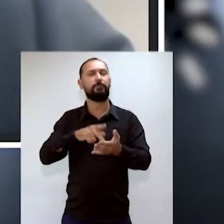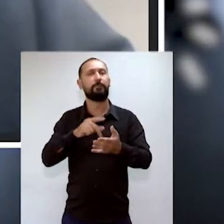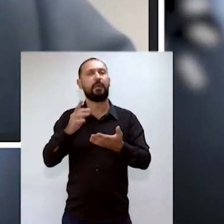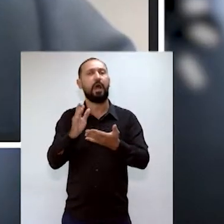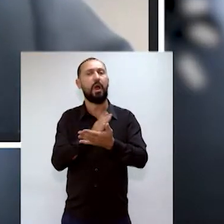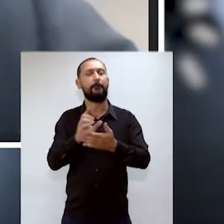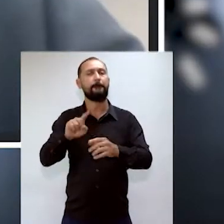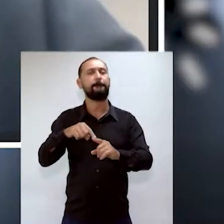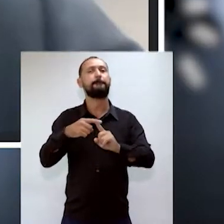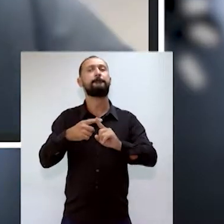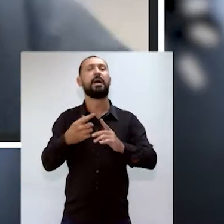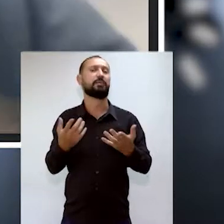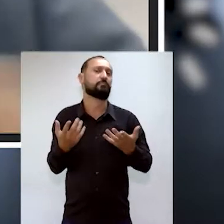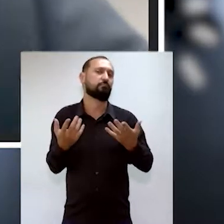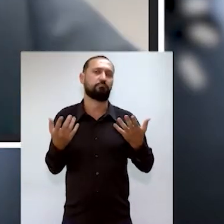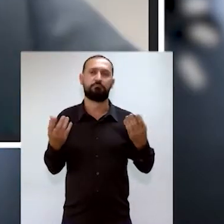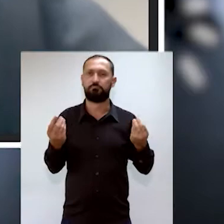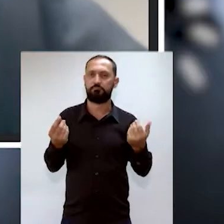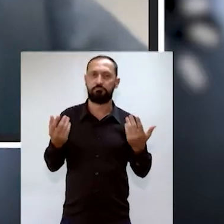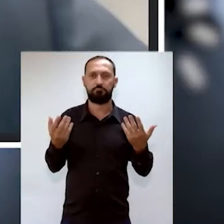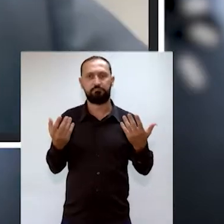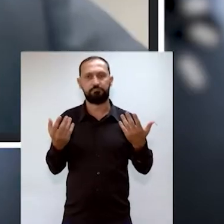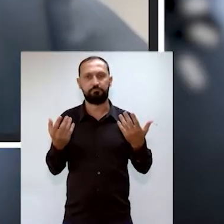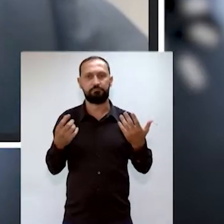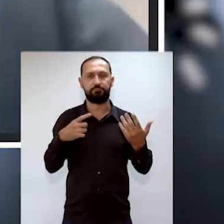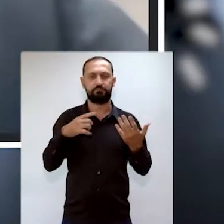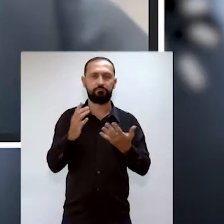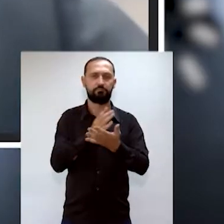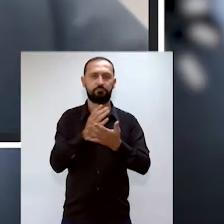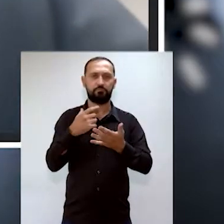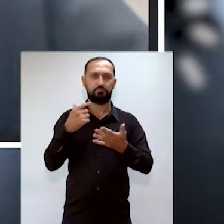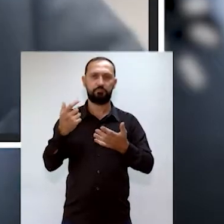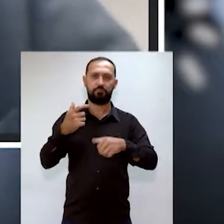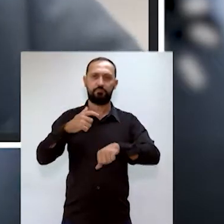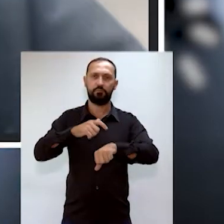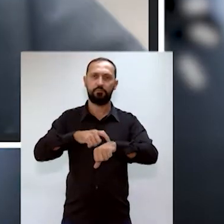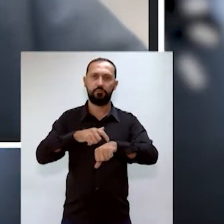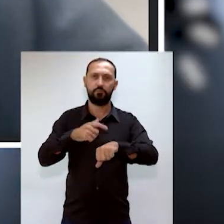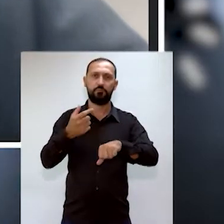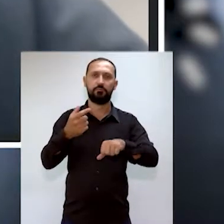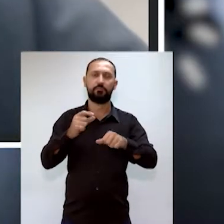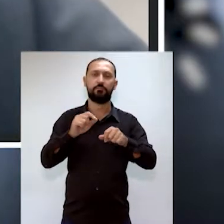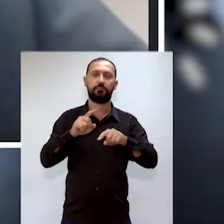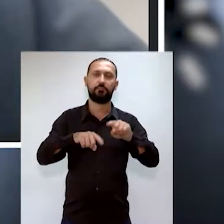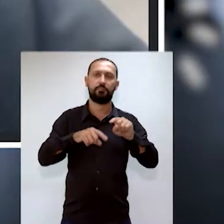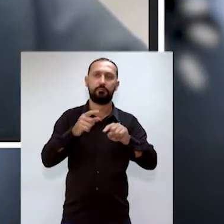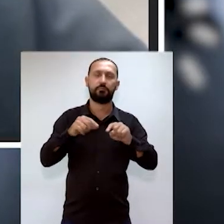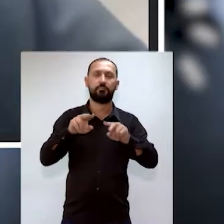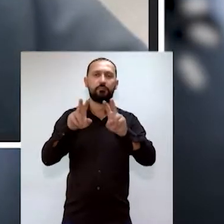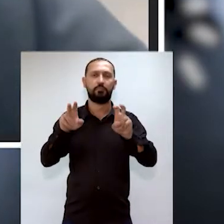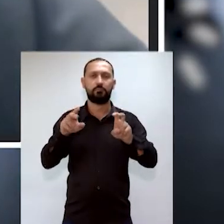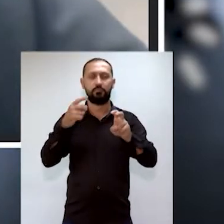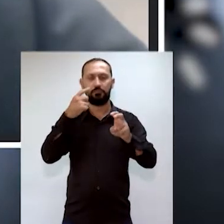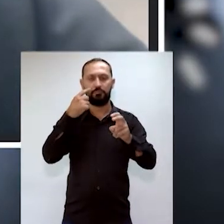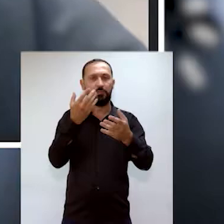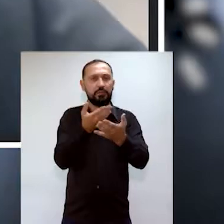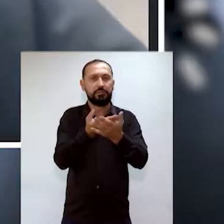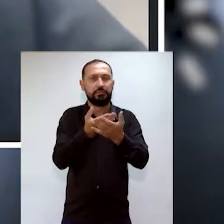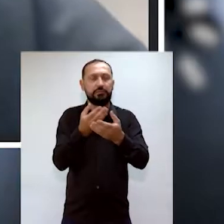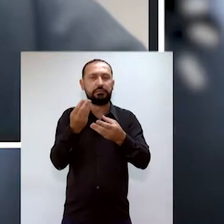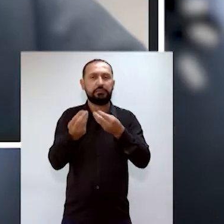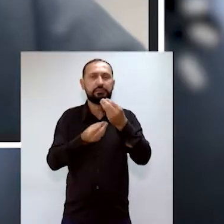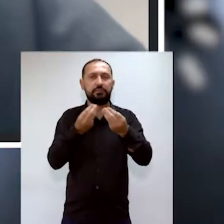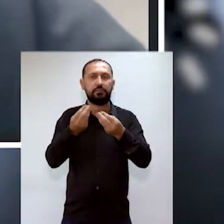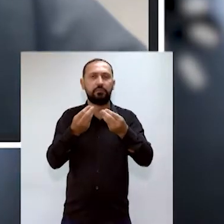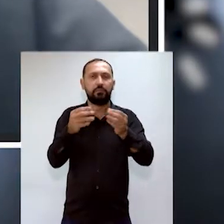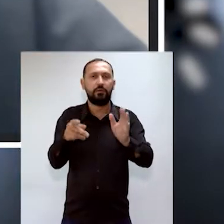pela expressão, algo mais, mas a gente não tinha nem tempo e material para isso, nós fizemos só sobre o